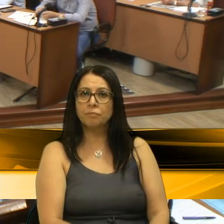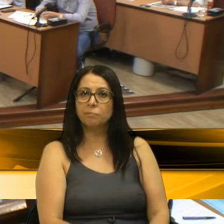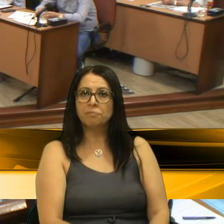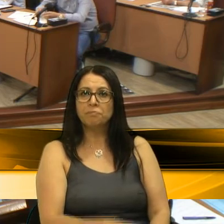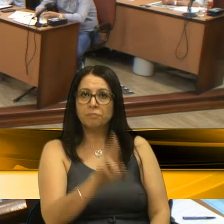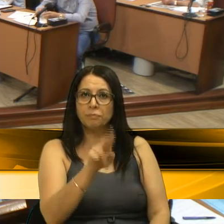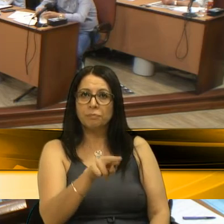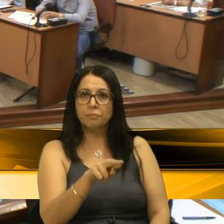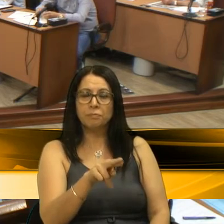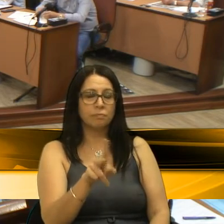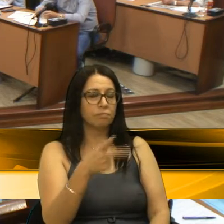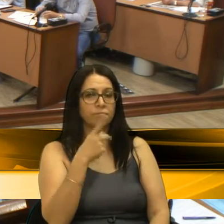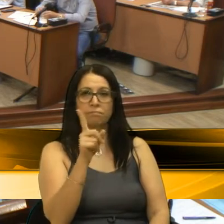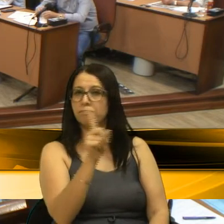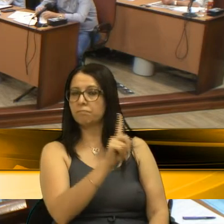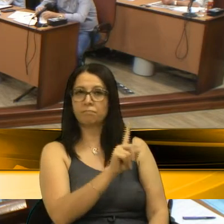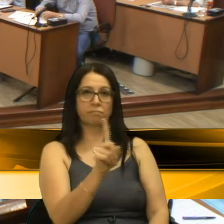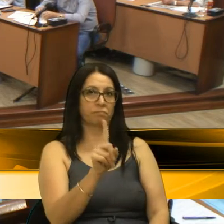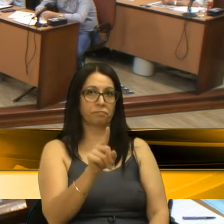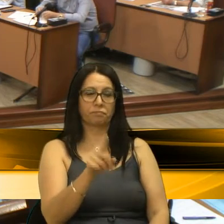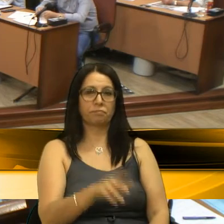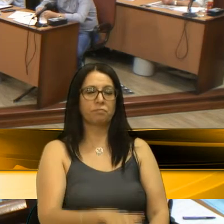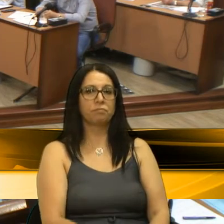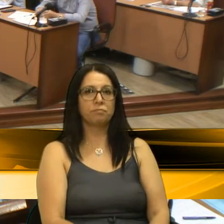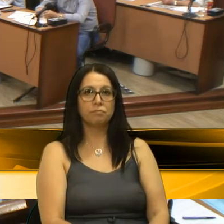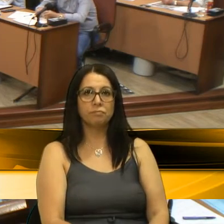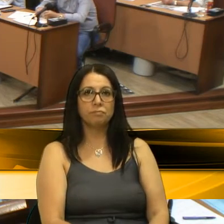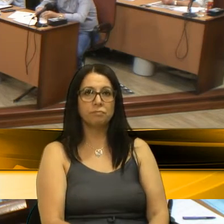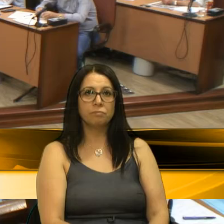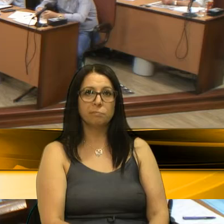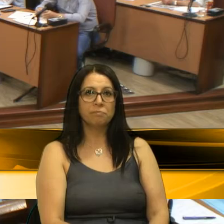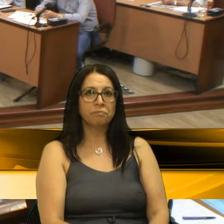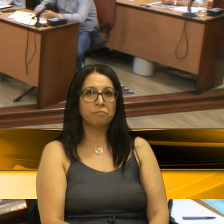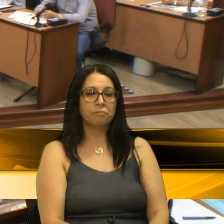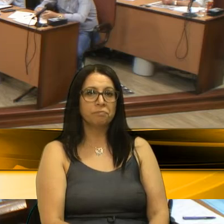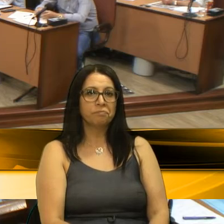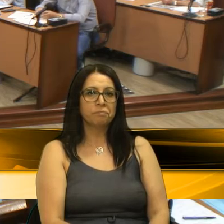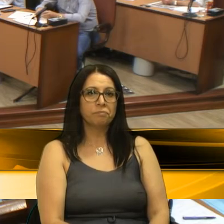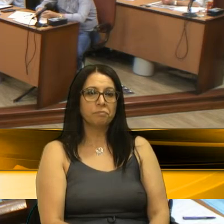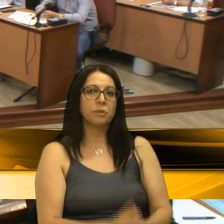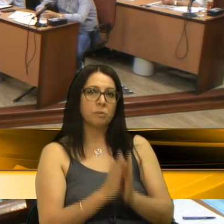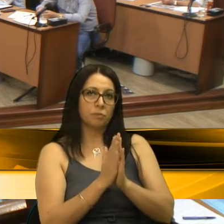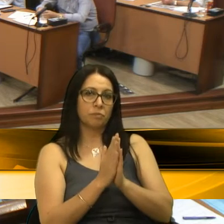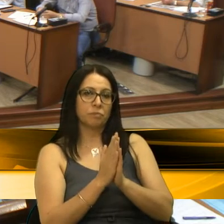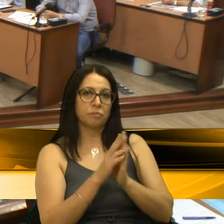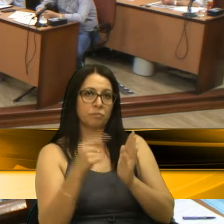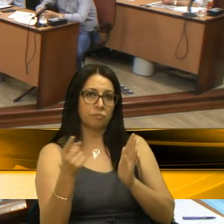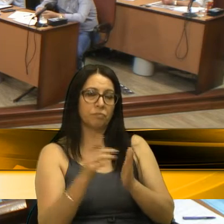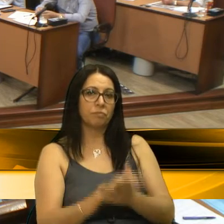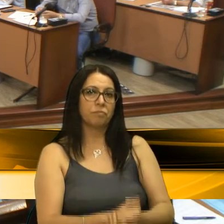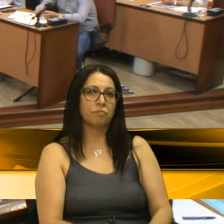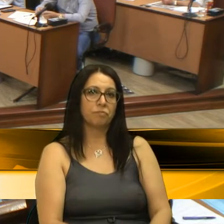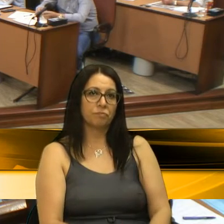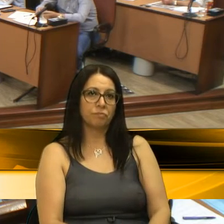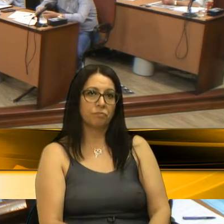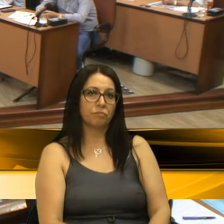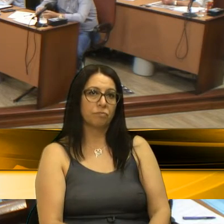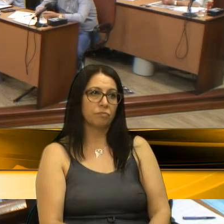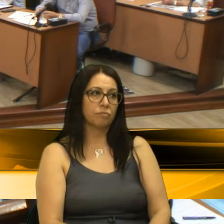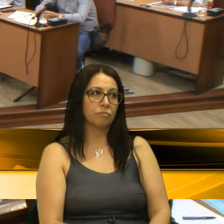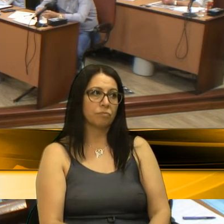portanto, ela precisa ser sanada. E é um pedido do plenário que essa irregularidade possa ser sanada,